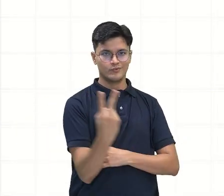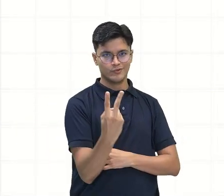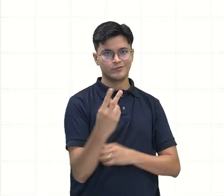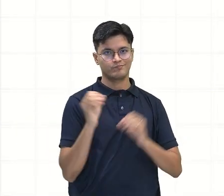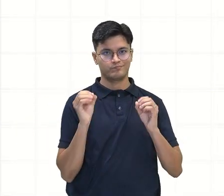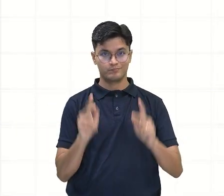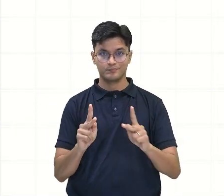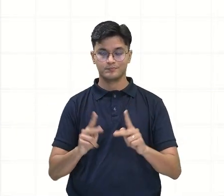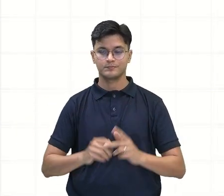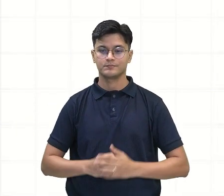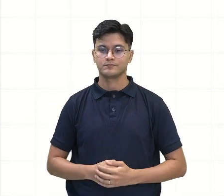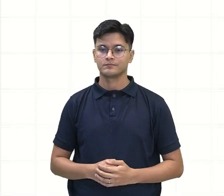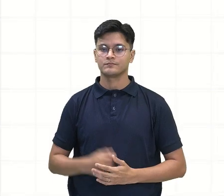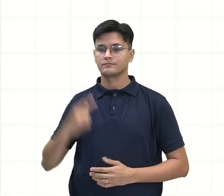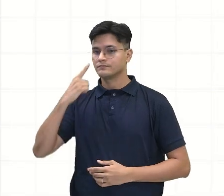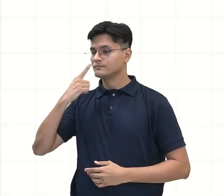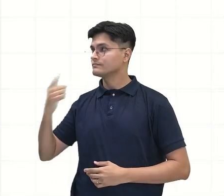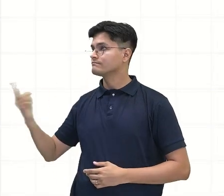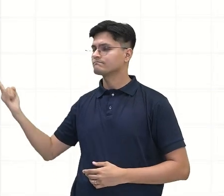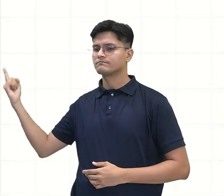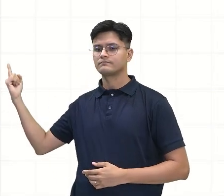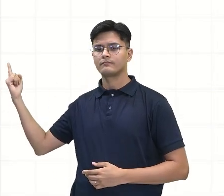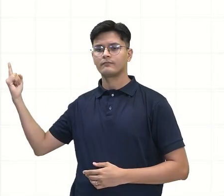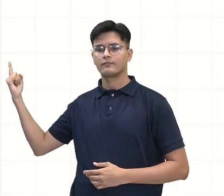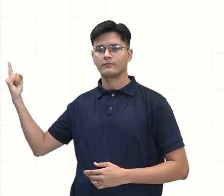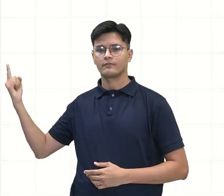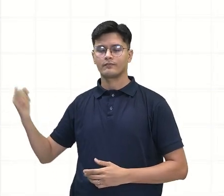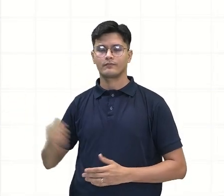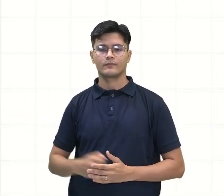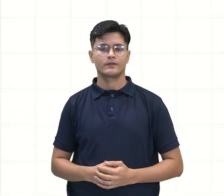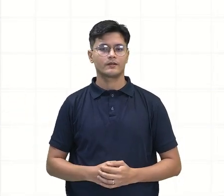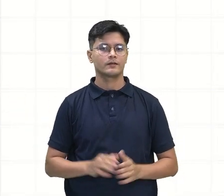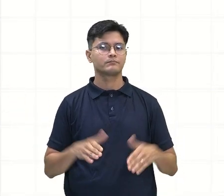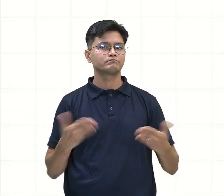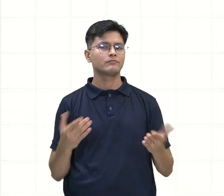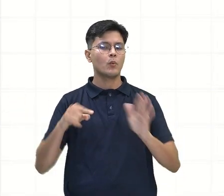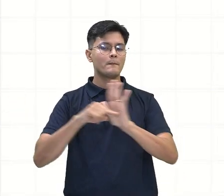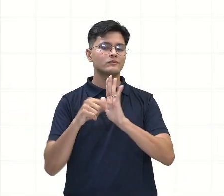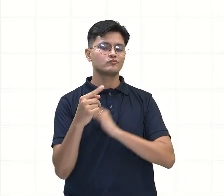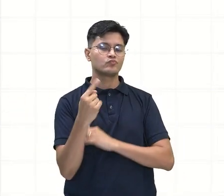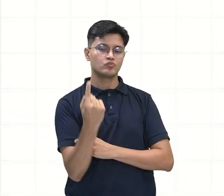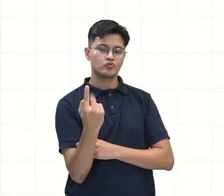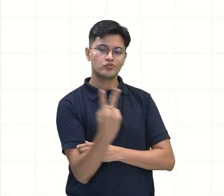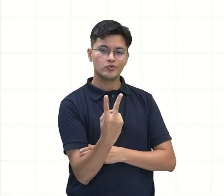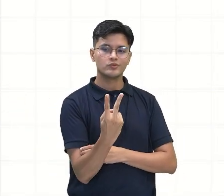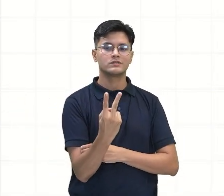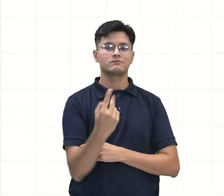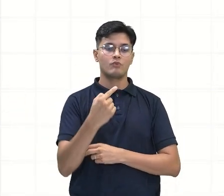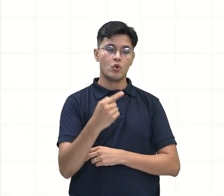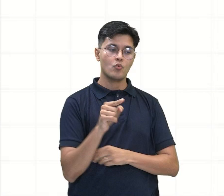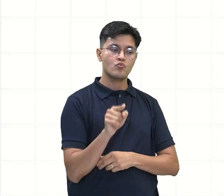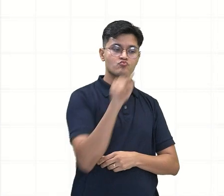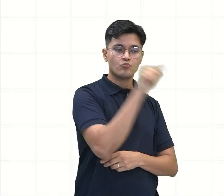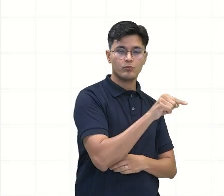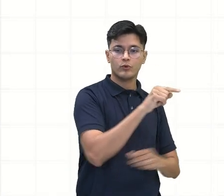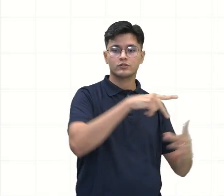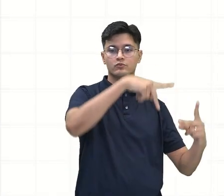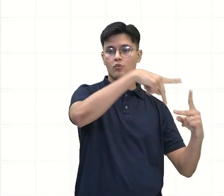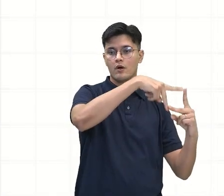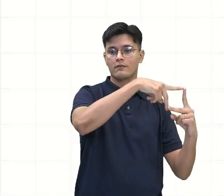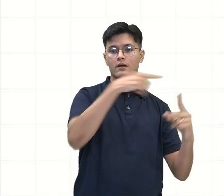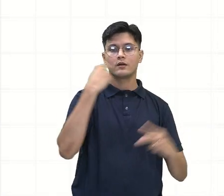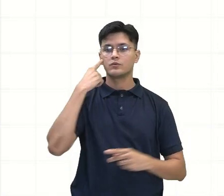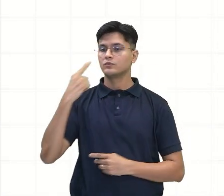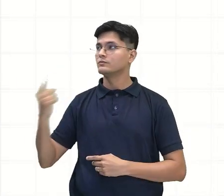Beleza? Muito bem. E aí, eu tenho menos 12. E ele pede para eu subtrair o